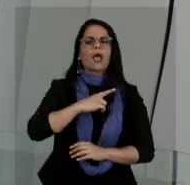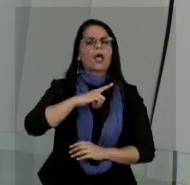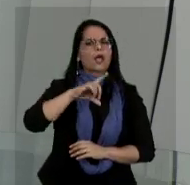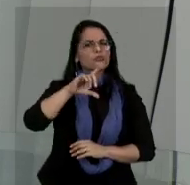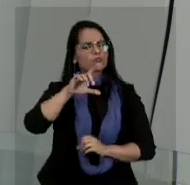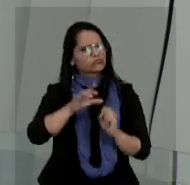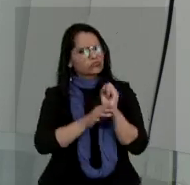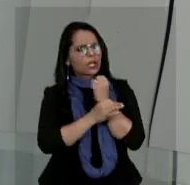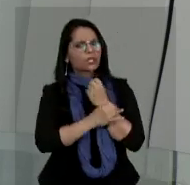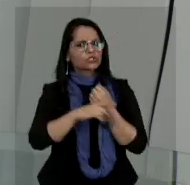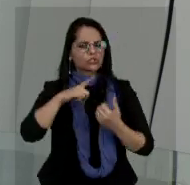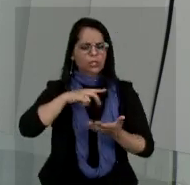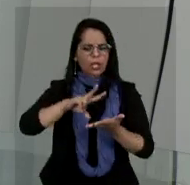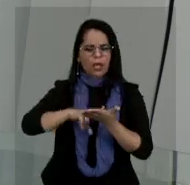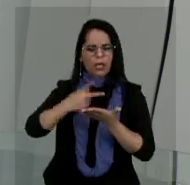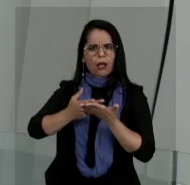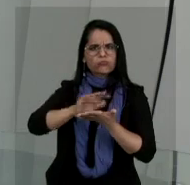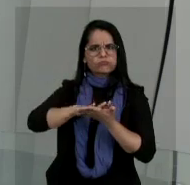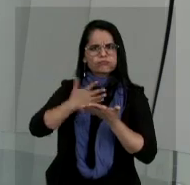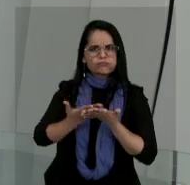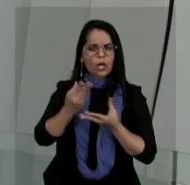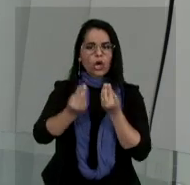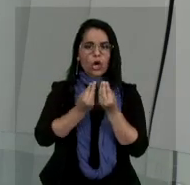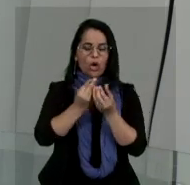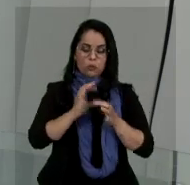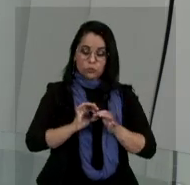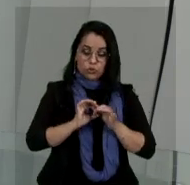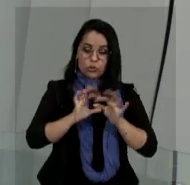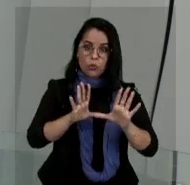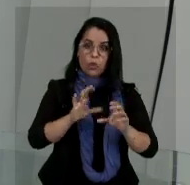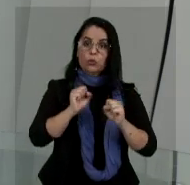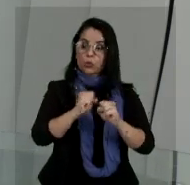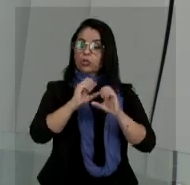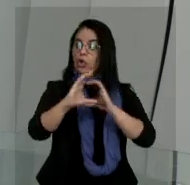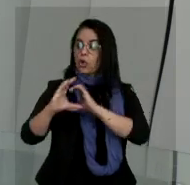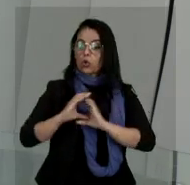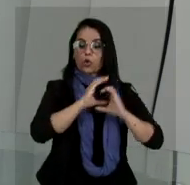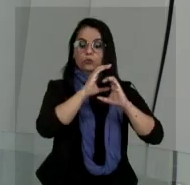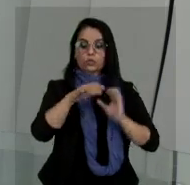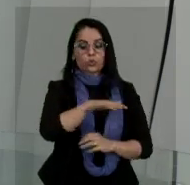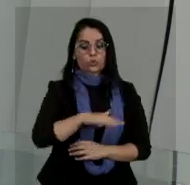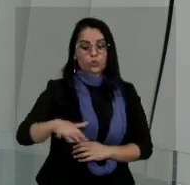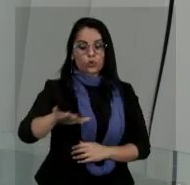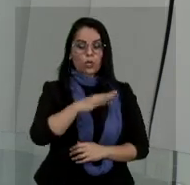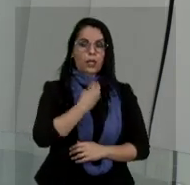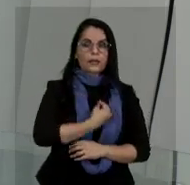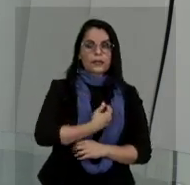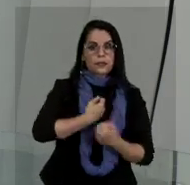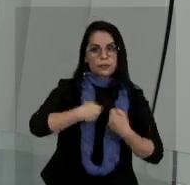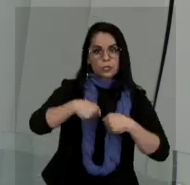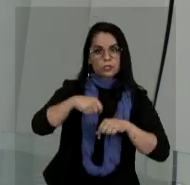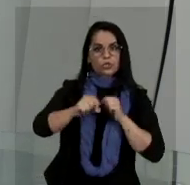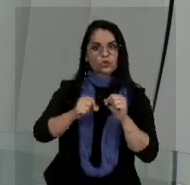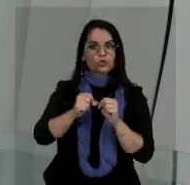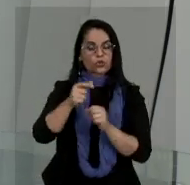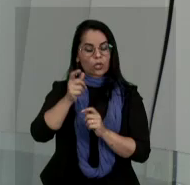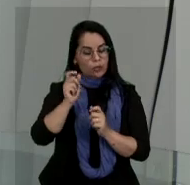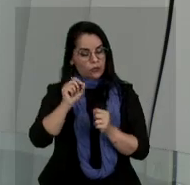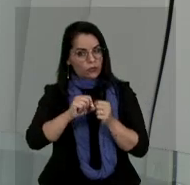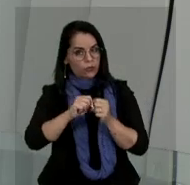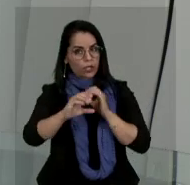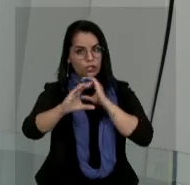o intérprete de Libras disponível no ambiente que ele precisar para que seja